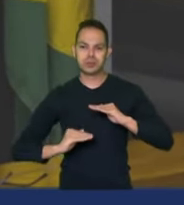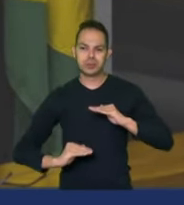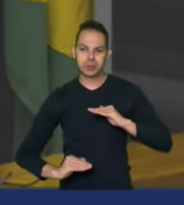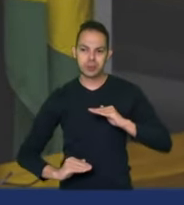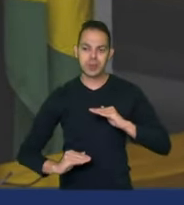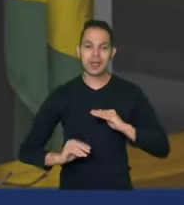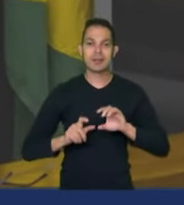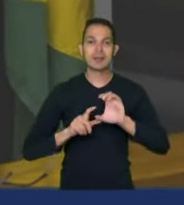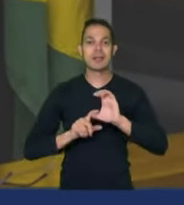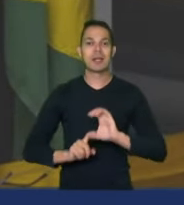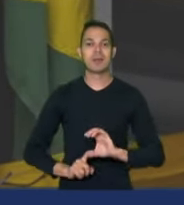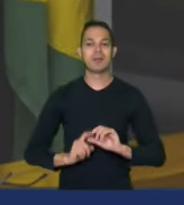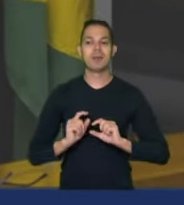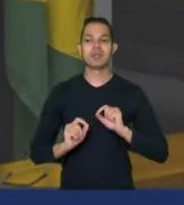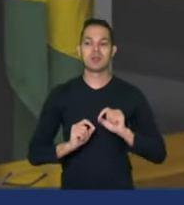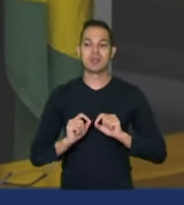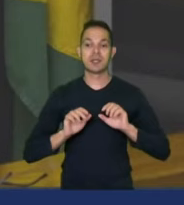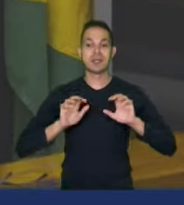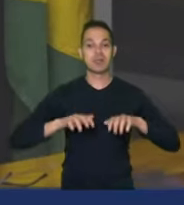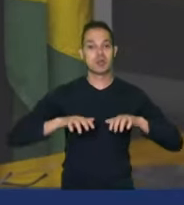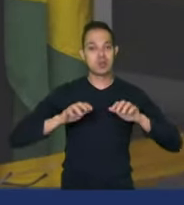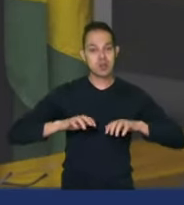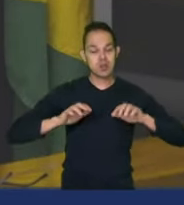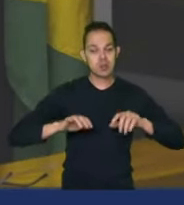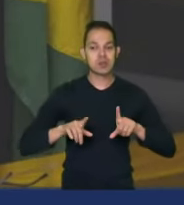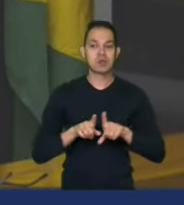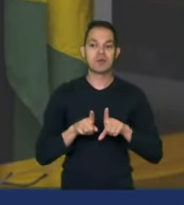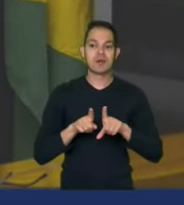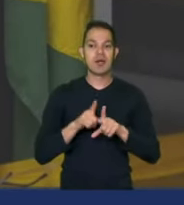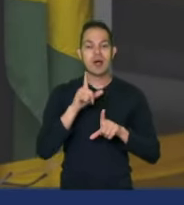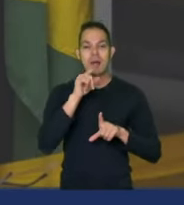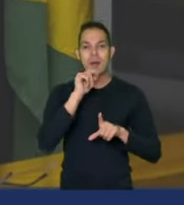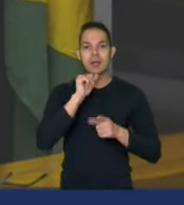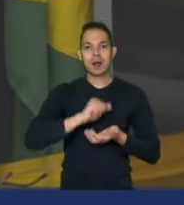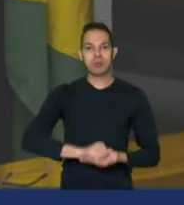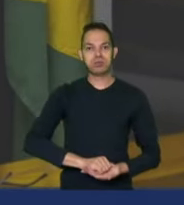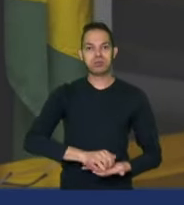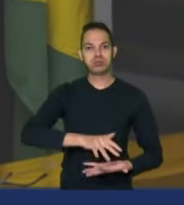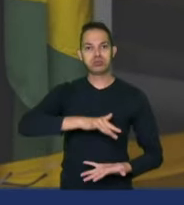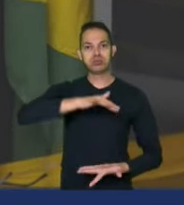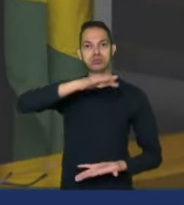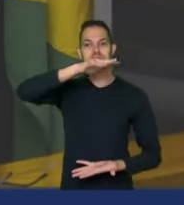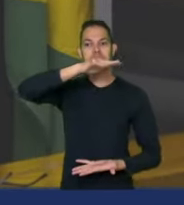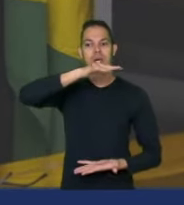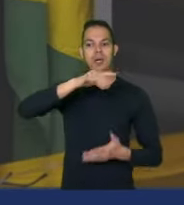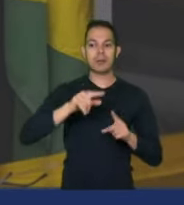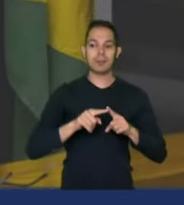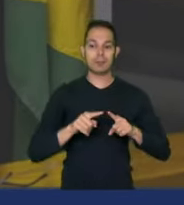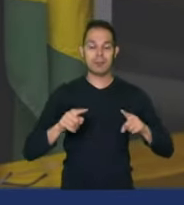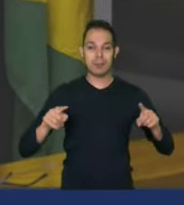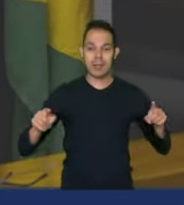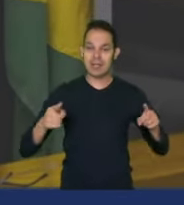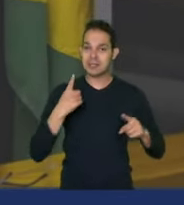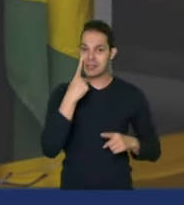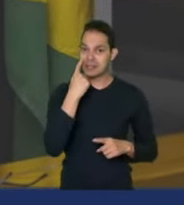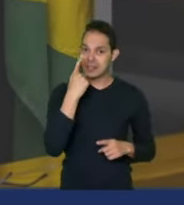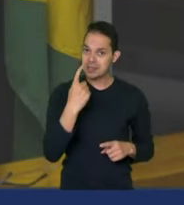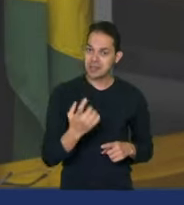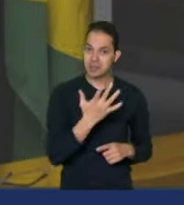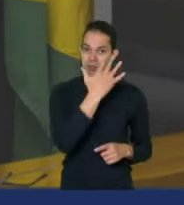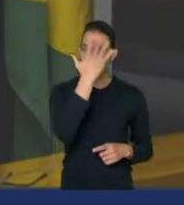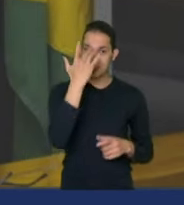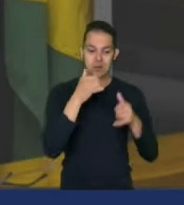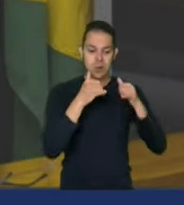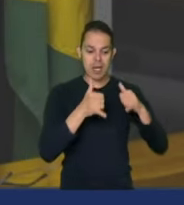condicionado à questão das chuvas e dos reservatórios de água. Mas é interessante que aquele que paga energia